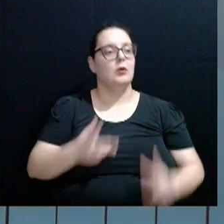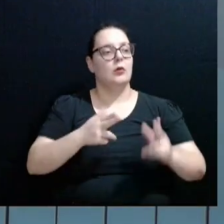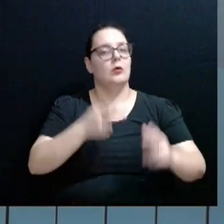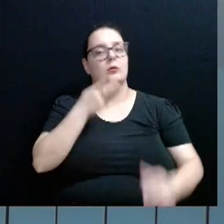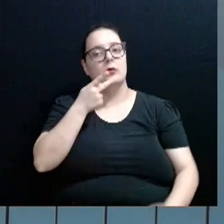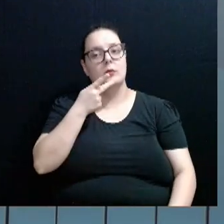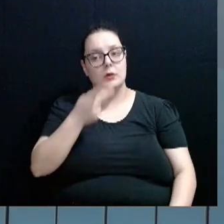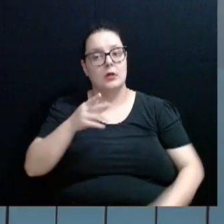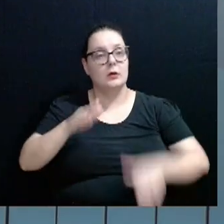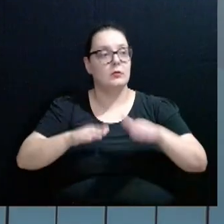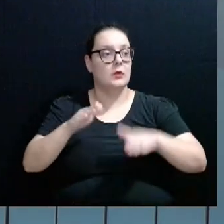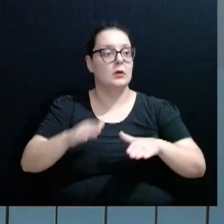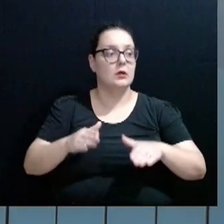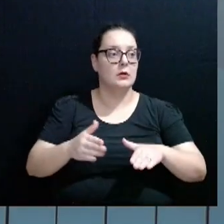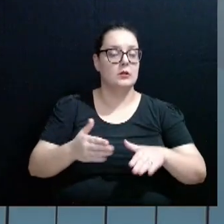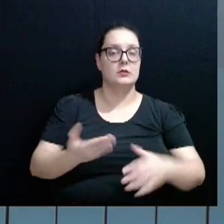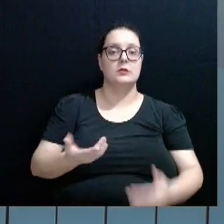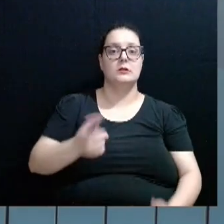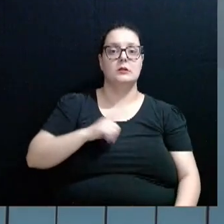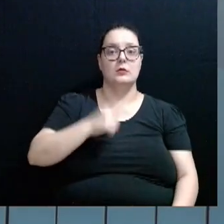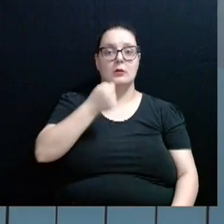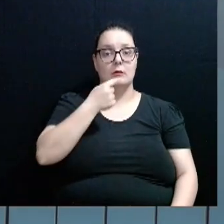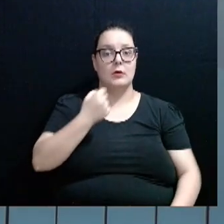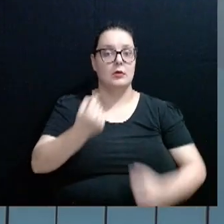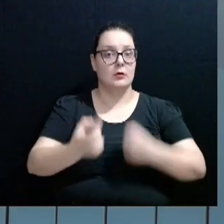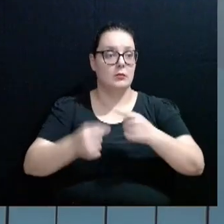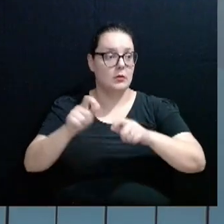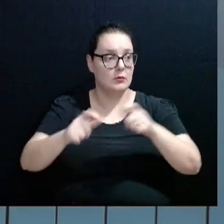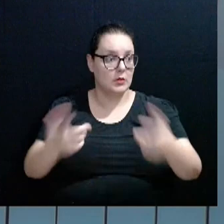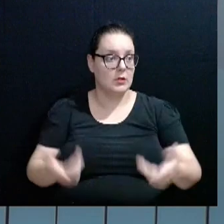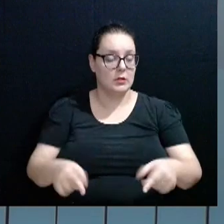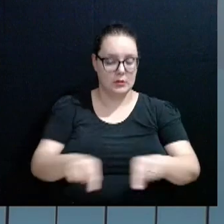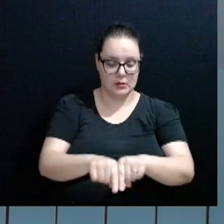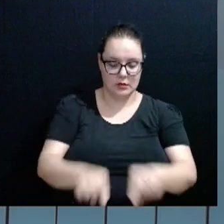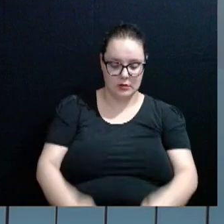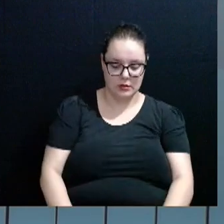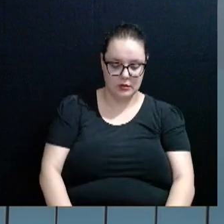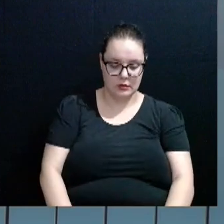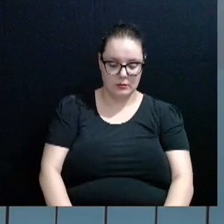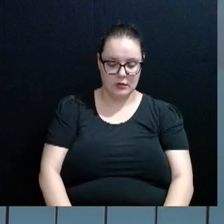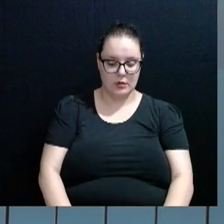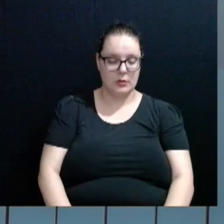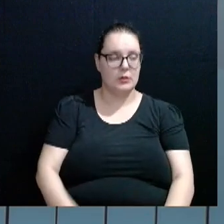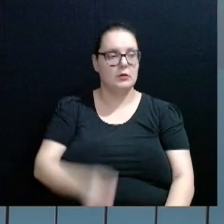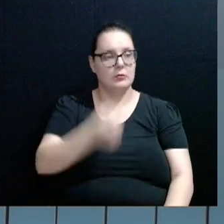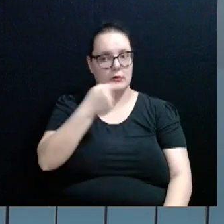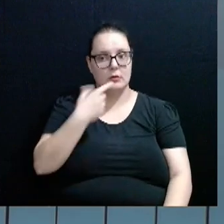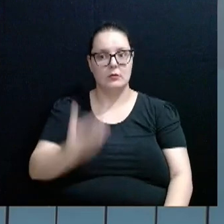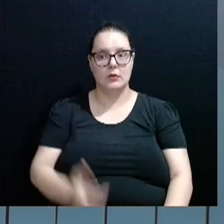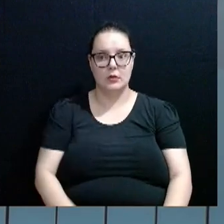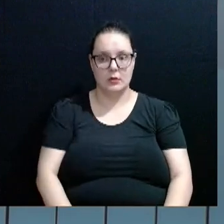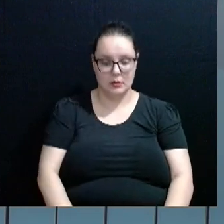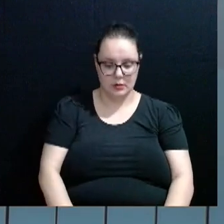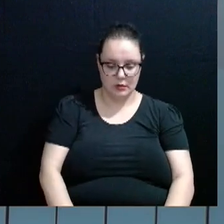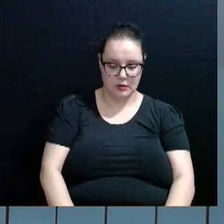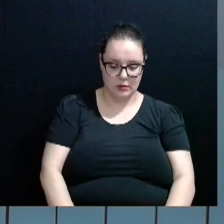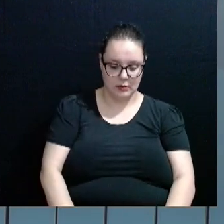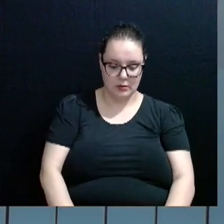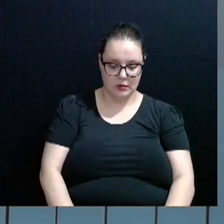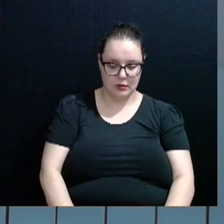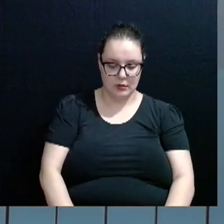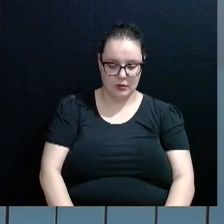certo um remédio com alguém, acaba também ingerindo essa medicação existe algum medicamento,